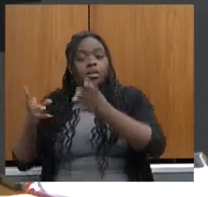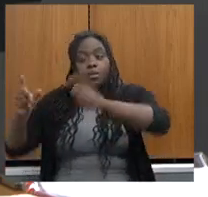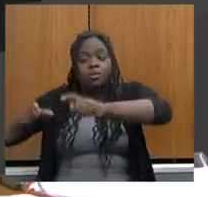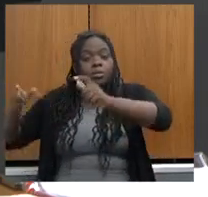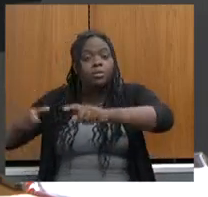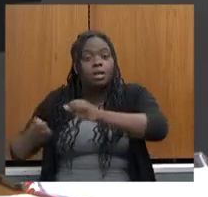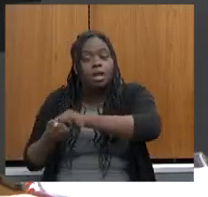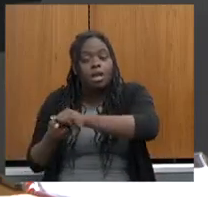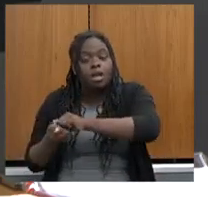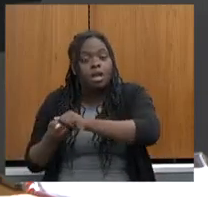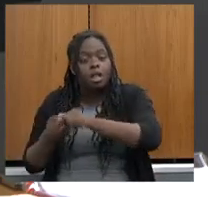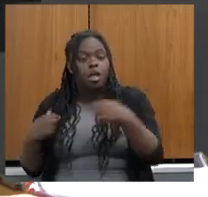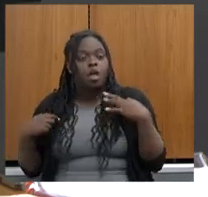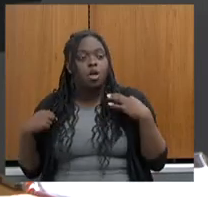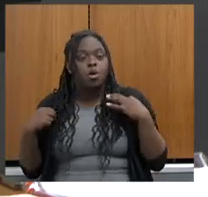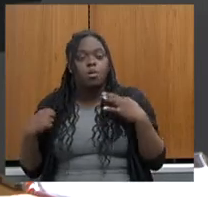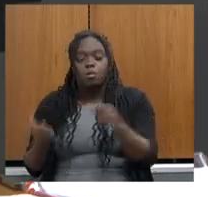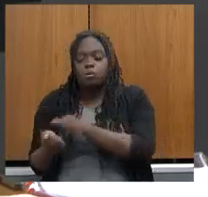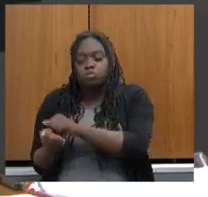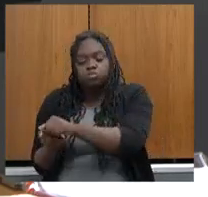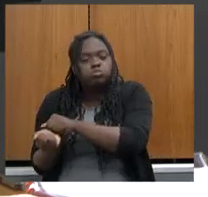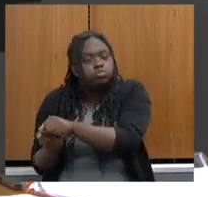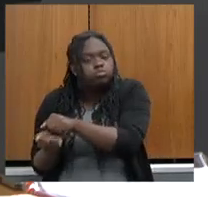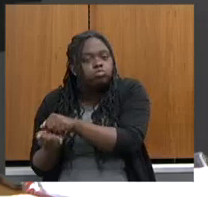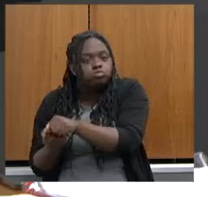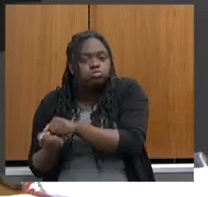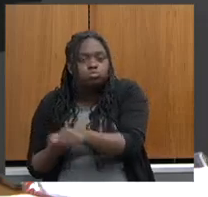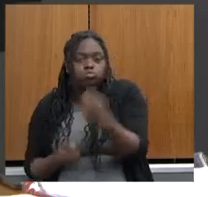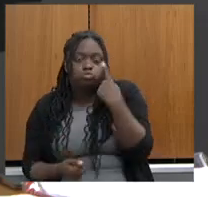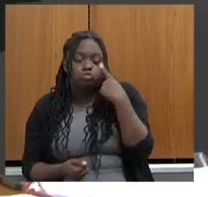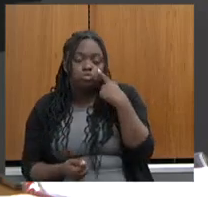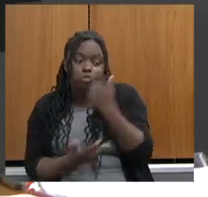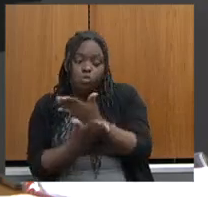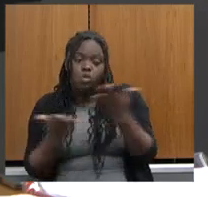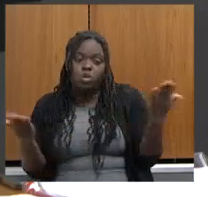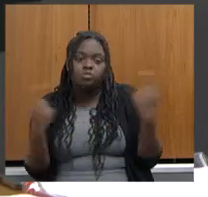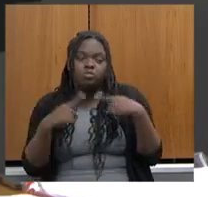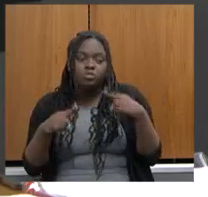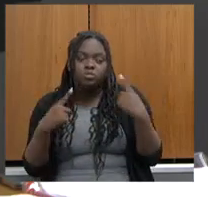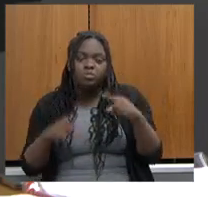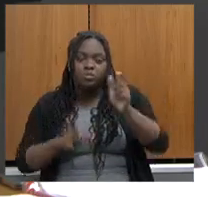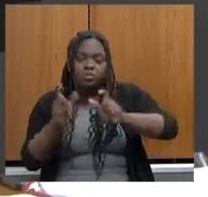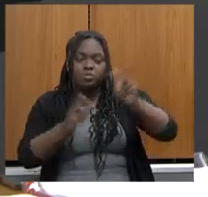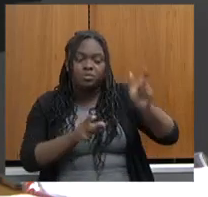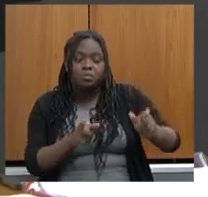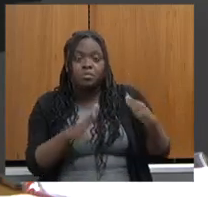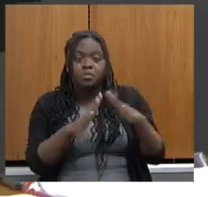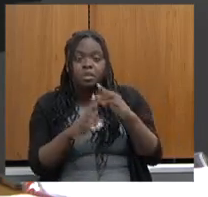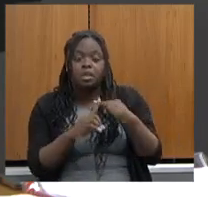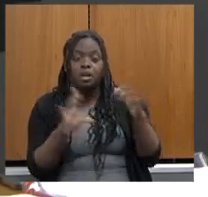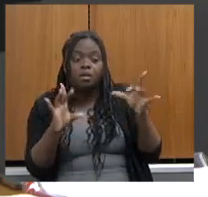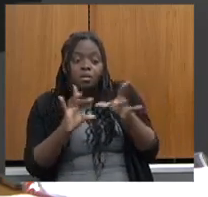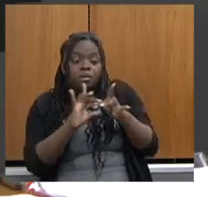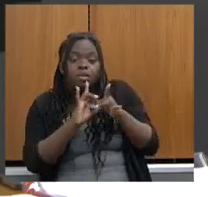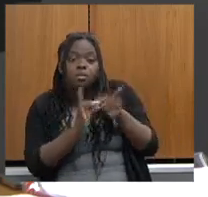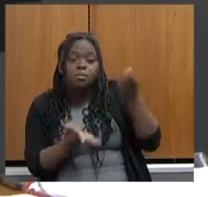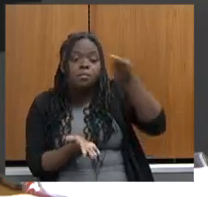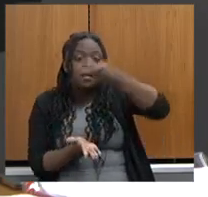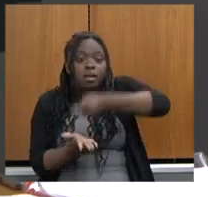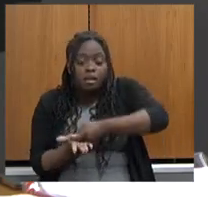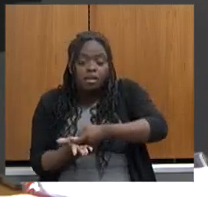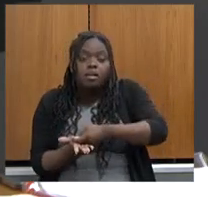as roupas Olha o que que vocês provocam nas pessoas né as igrejas se uniram para bancar isso